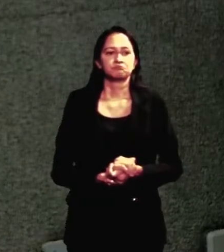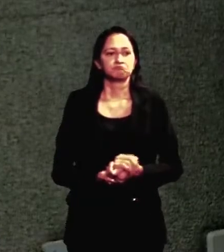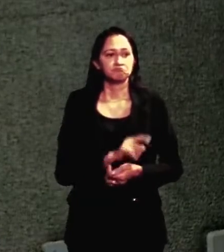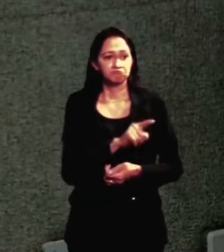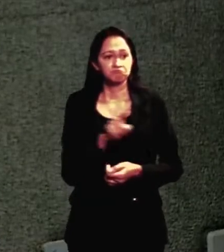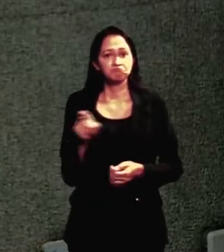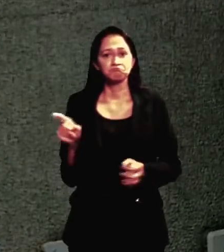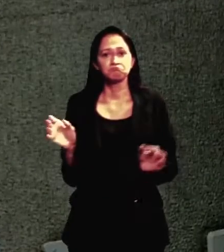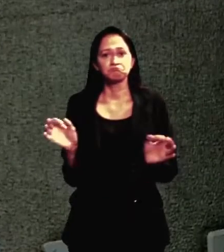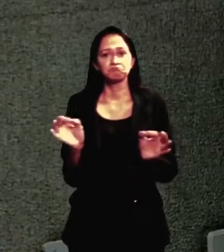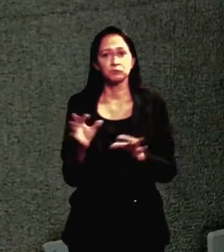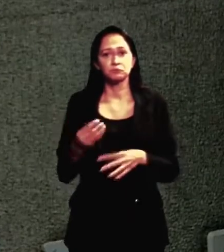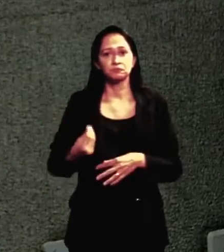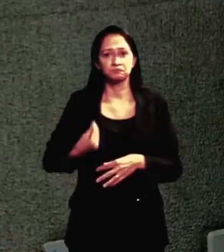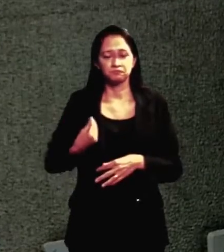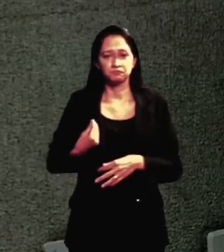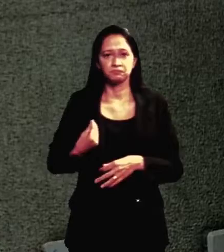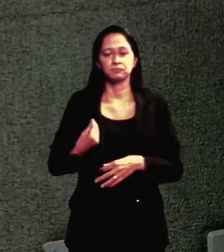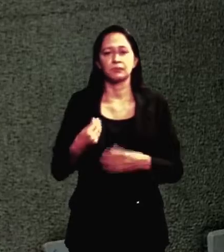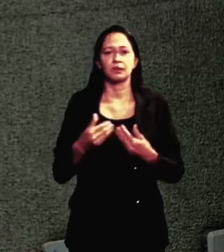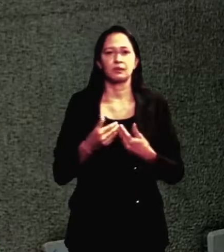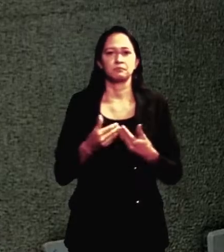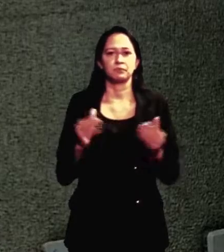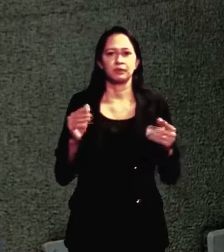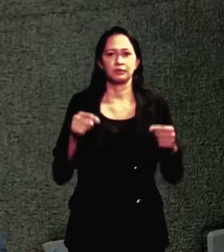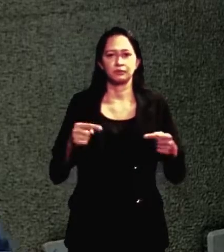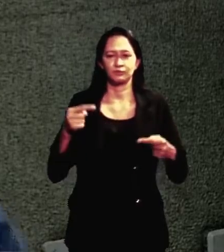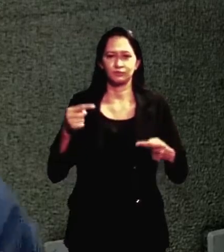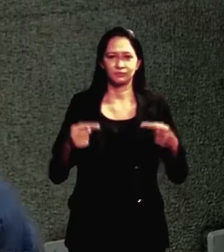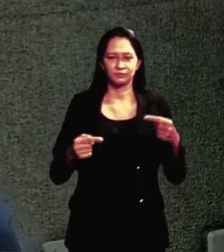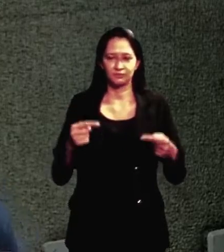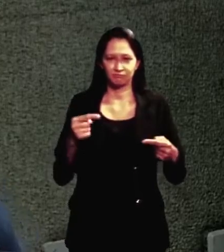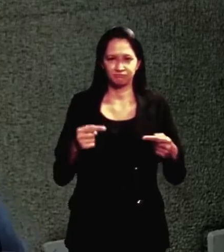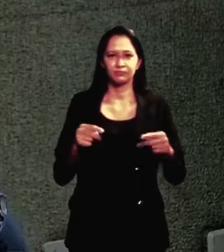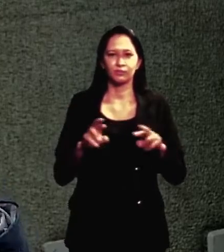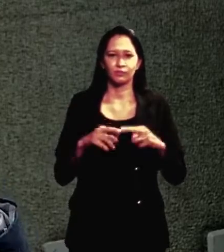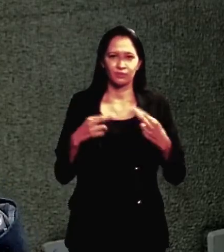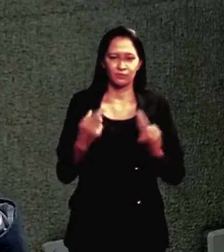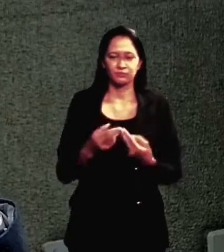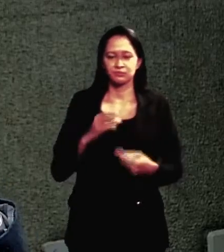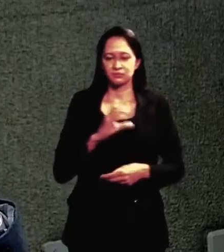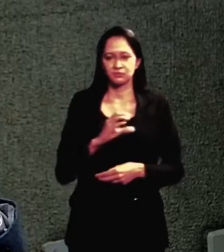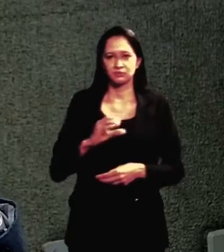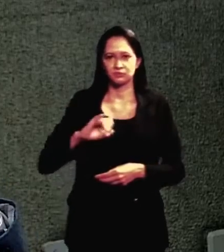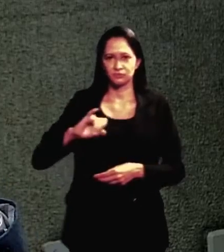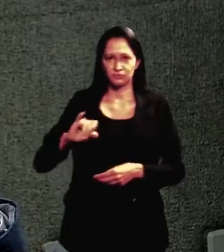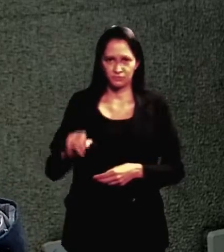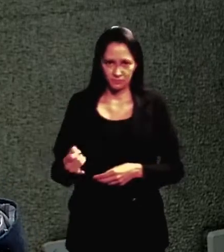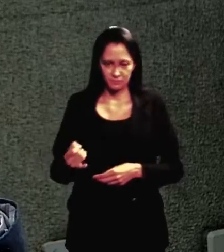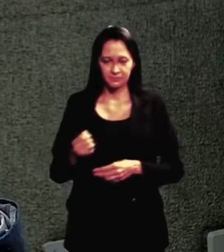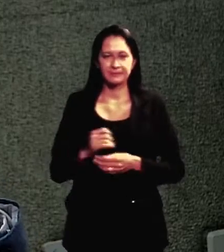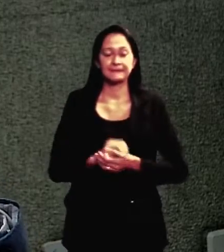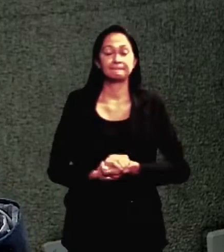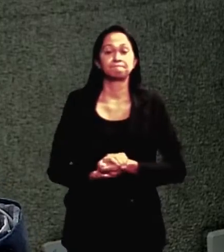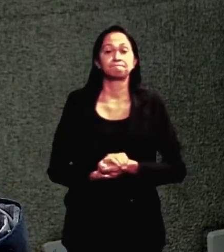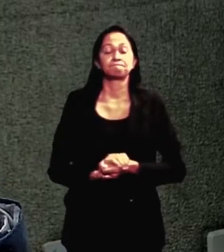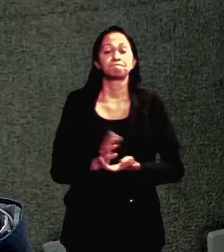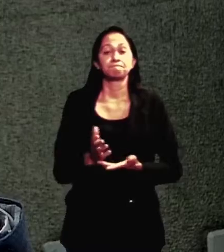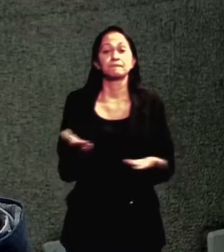Havendo quórum, declaro aberta a presente sessão da Comissão de Constituição e Justiça, sessão ordinária. Desde